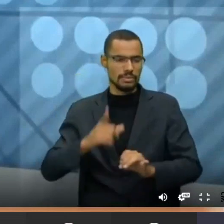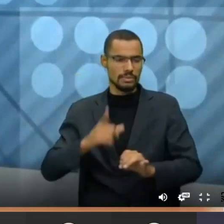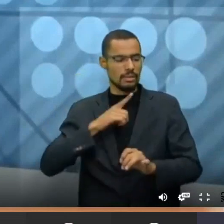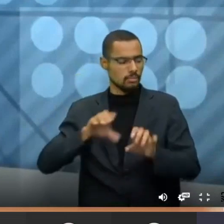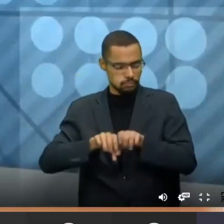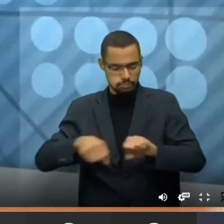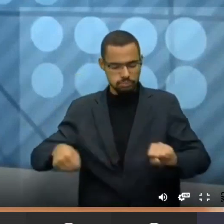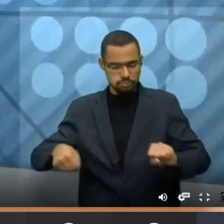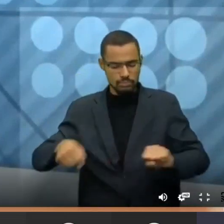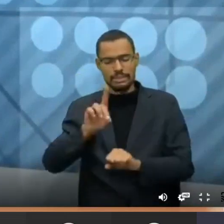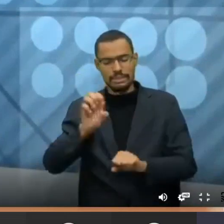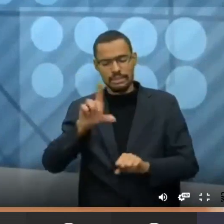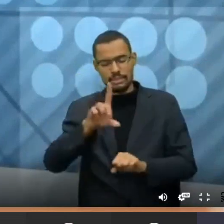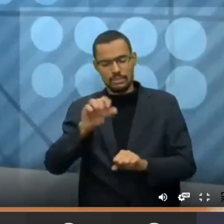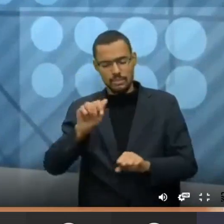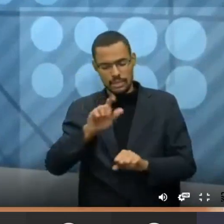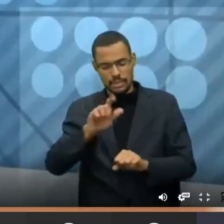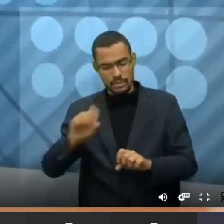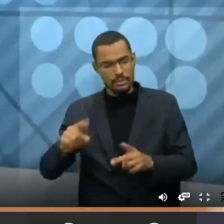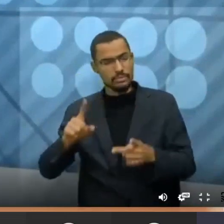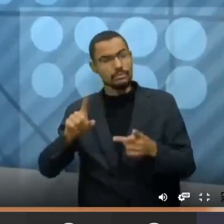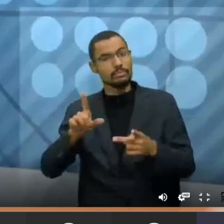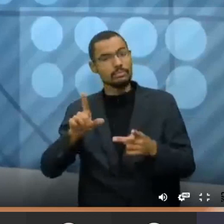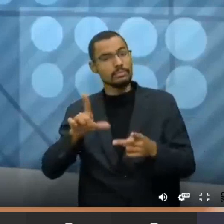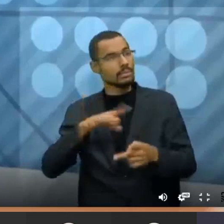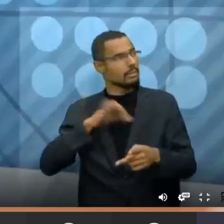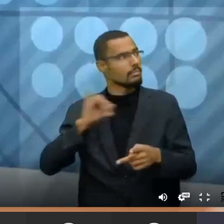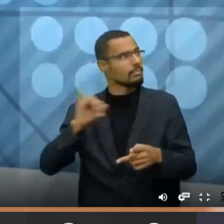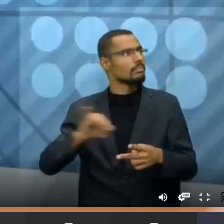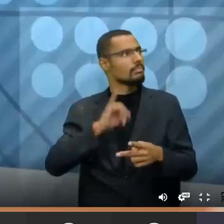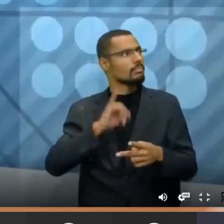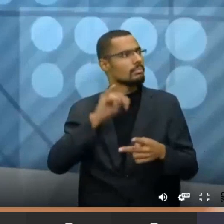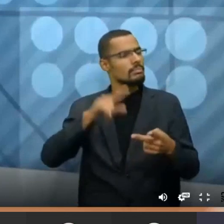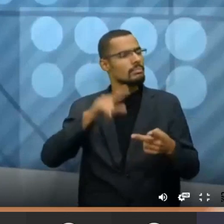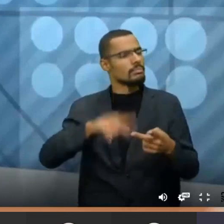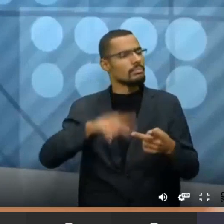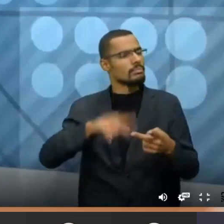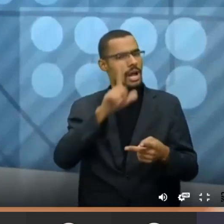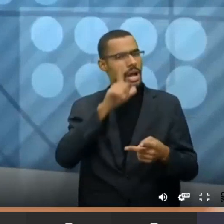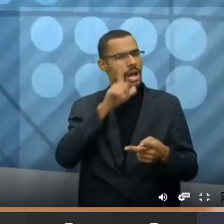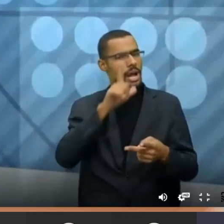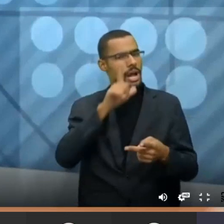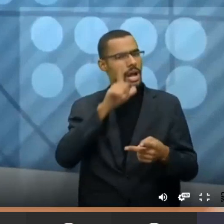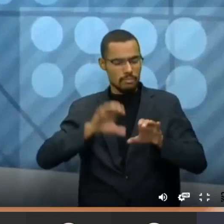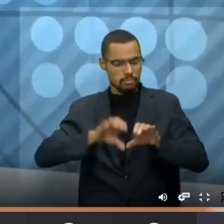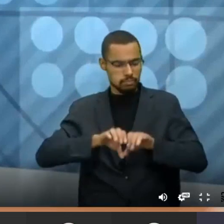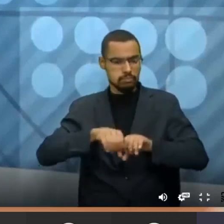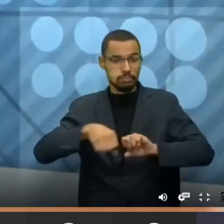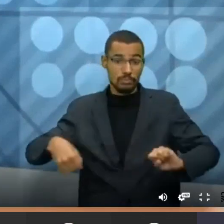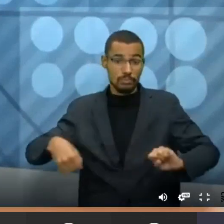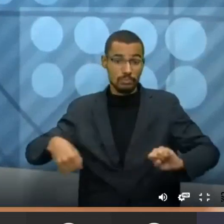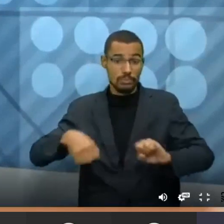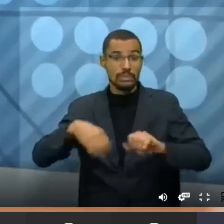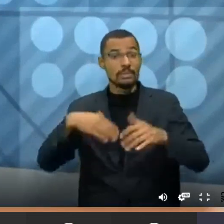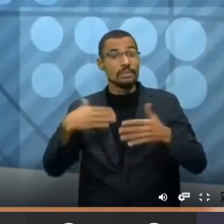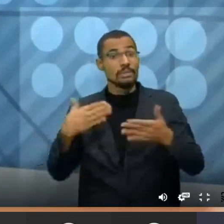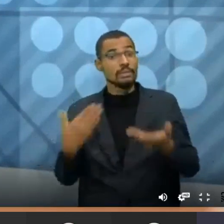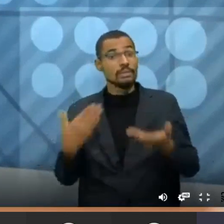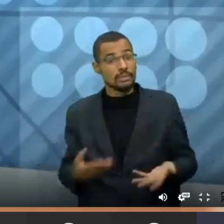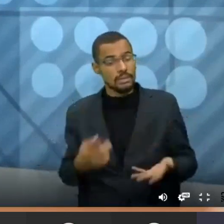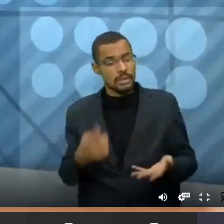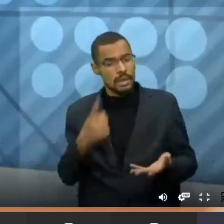do intestino delgado, né, do jejum e do íleon, e a absorção de água que ocorre no intestino grosso. Então, dessa